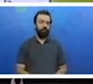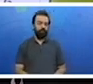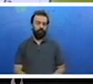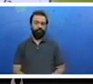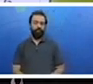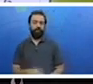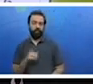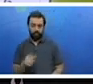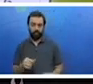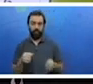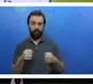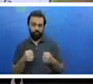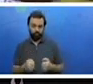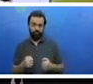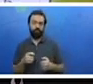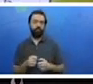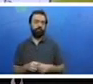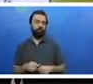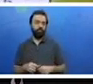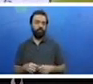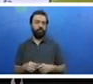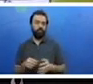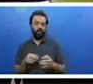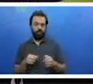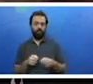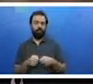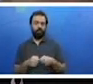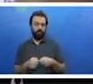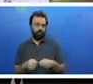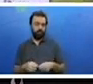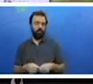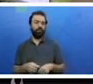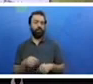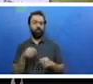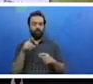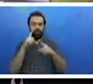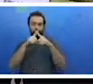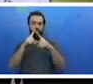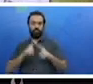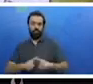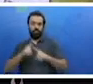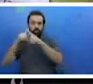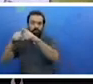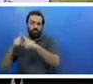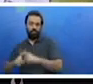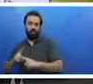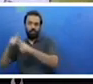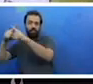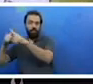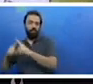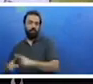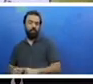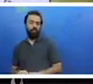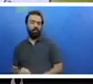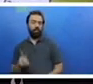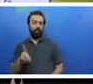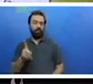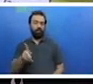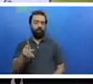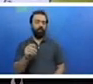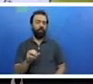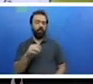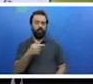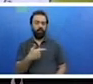Vocês podem fazer o comparativo, ver que sempre que eu multiplico um pelo outro, vai dar